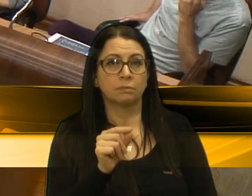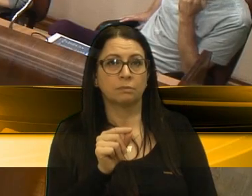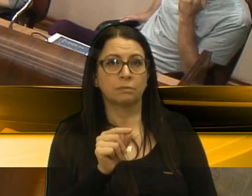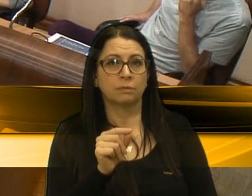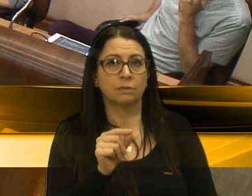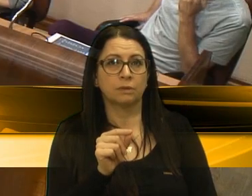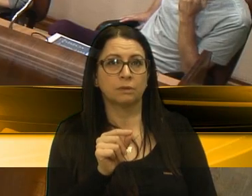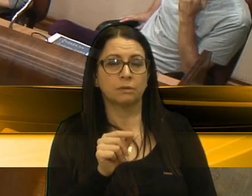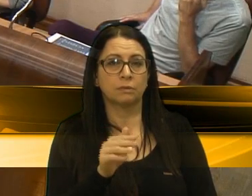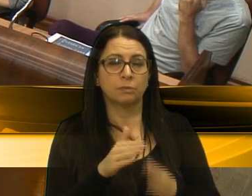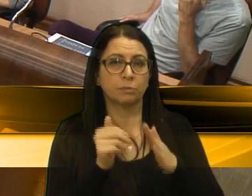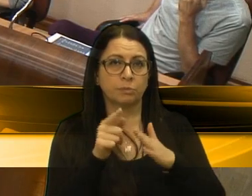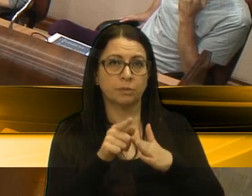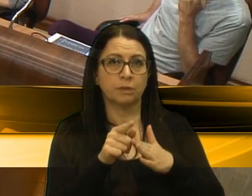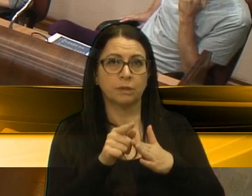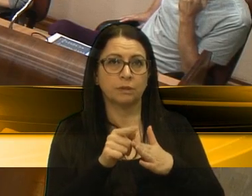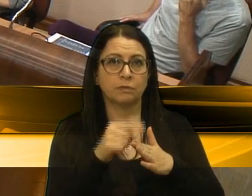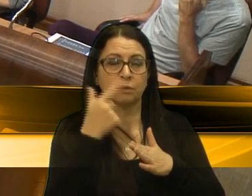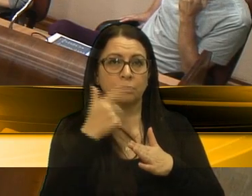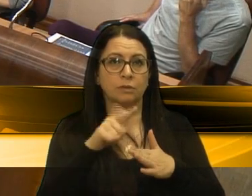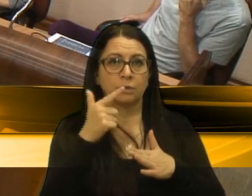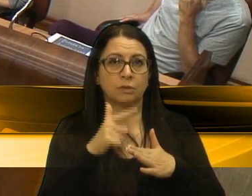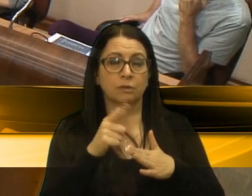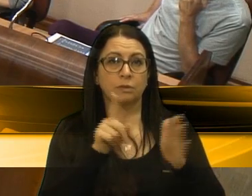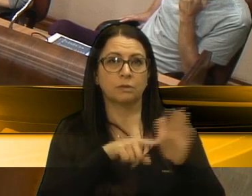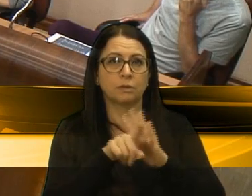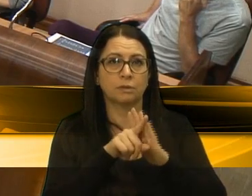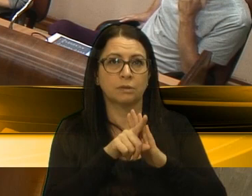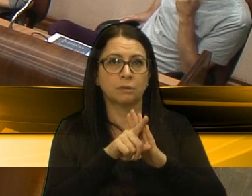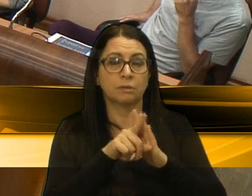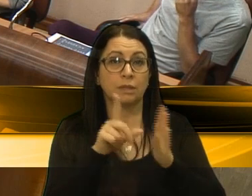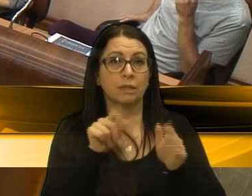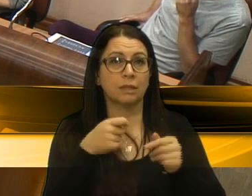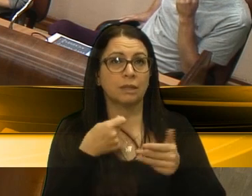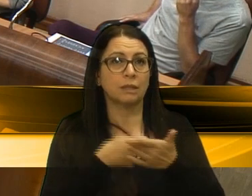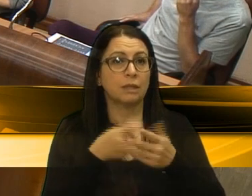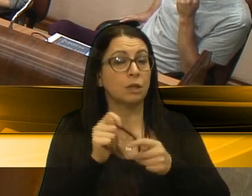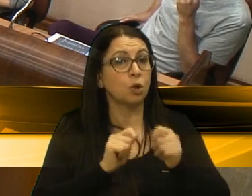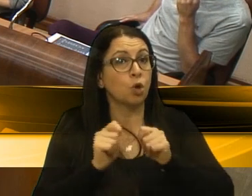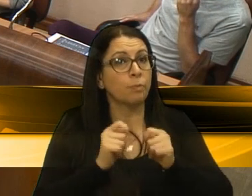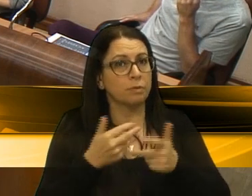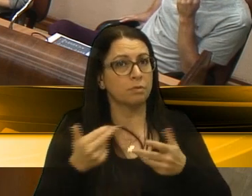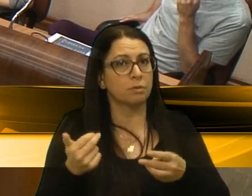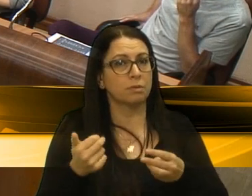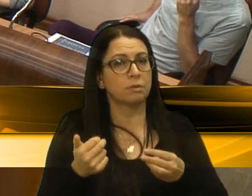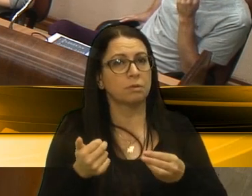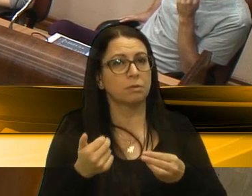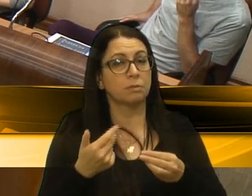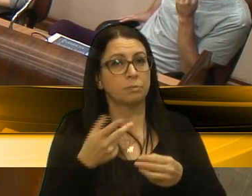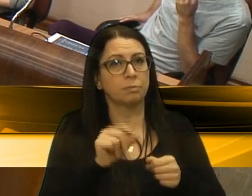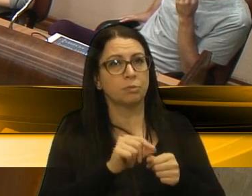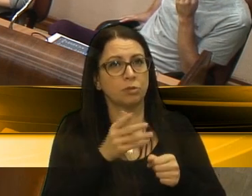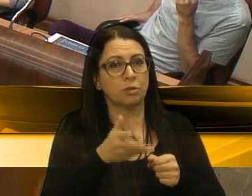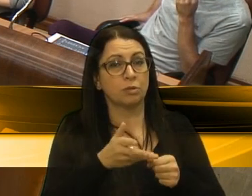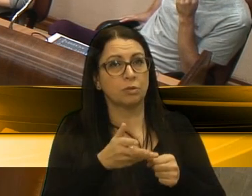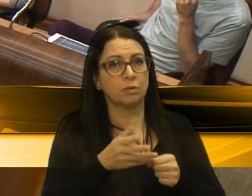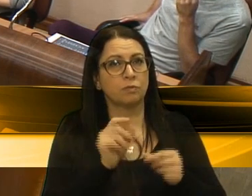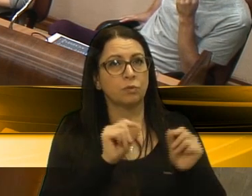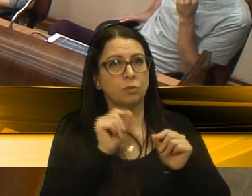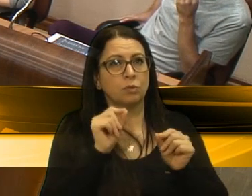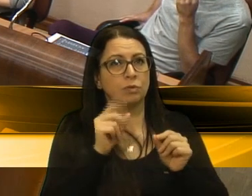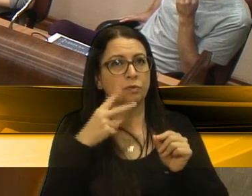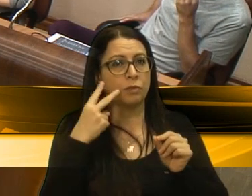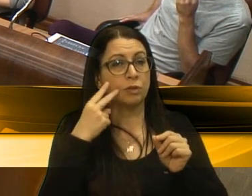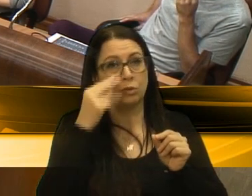Vamos pedir o seguinte, que a gente não repita depois questionamentos, né, que vamos tentar economizar alguma coisa. Então, eu pediria que agora tratasse do assunto do